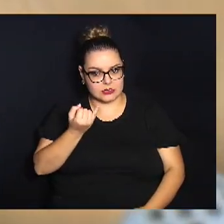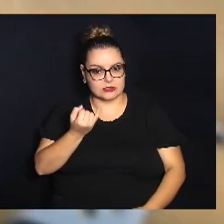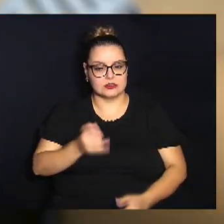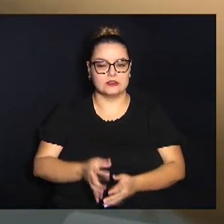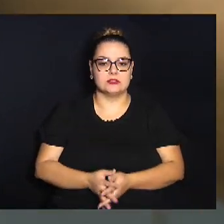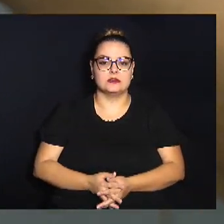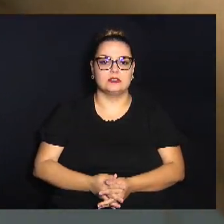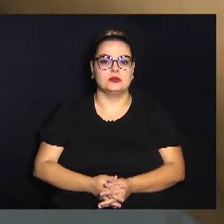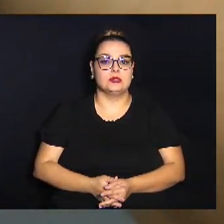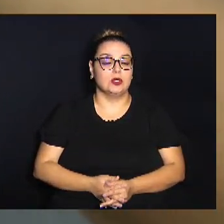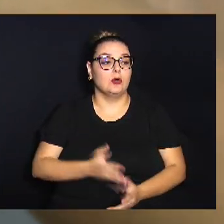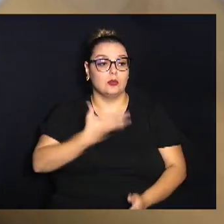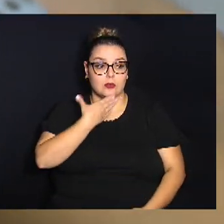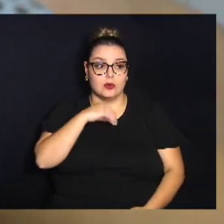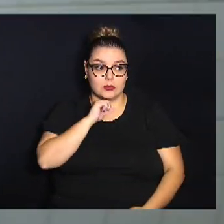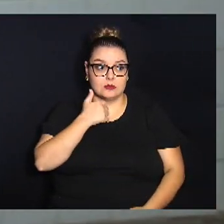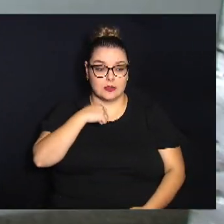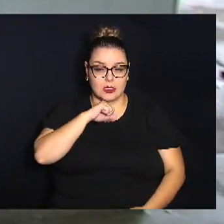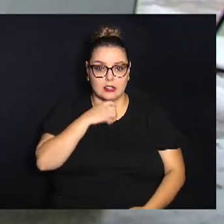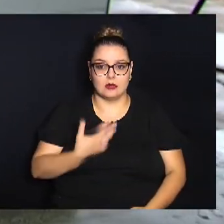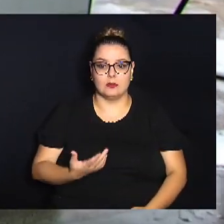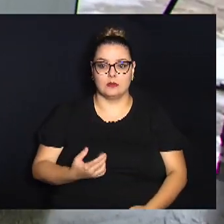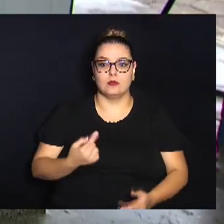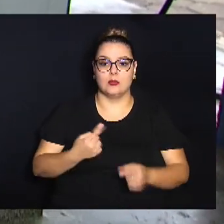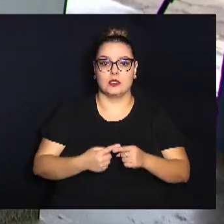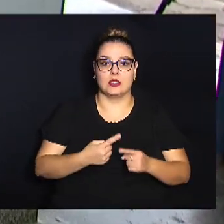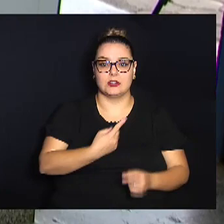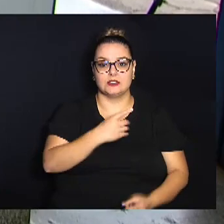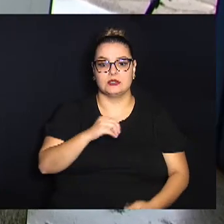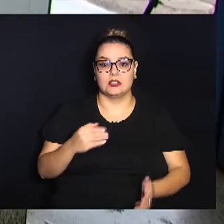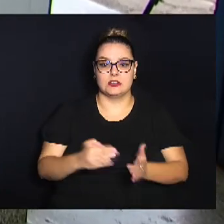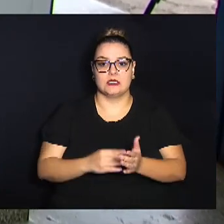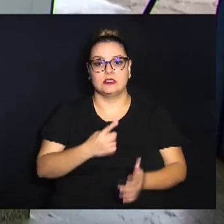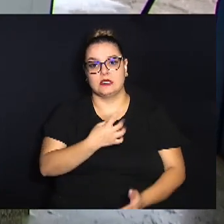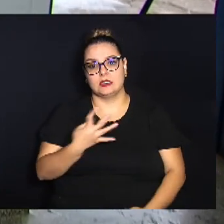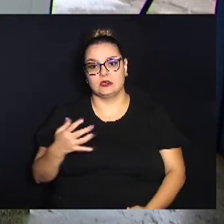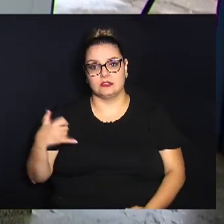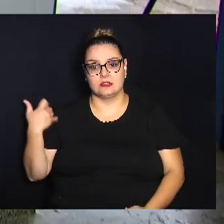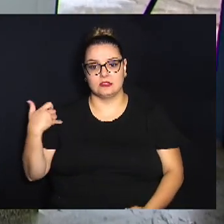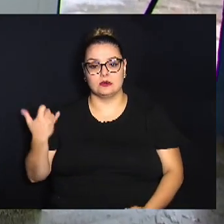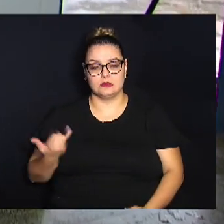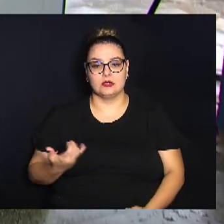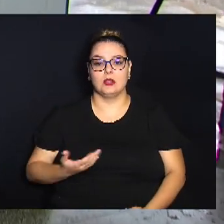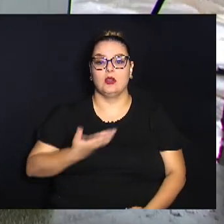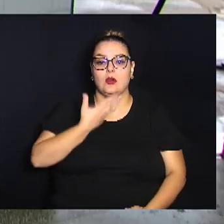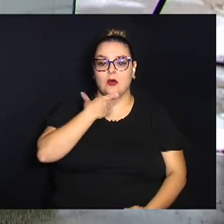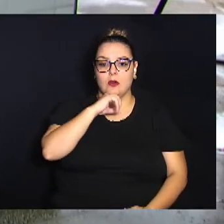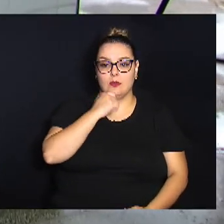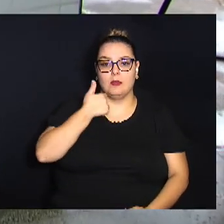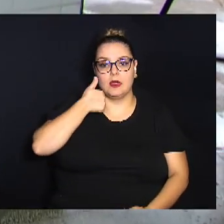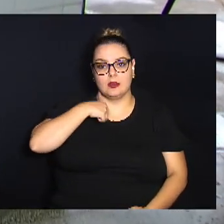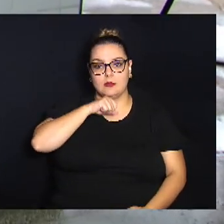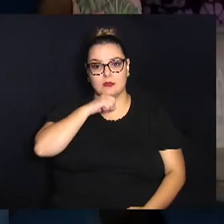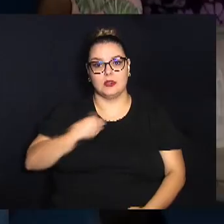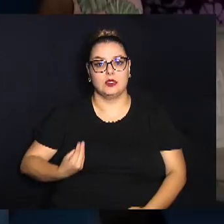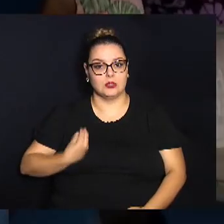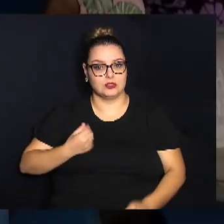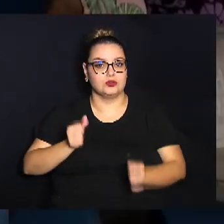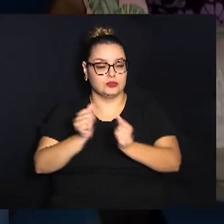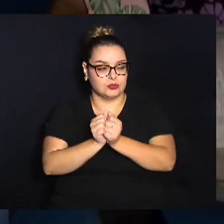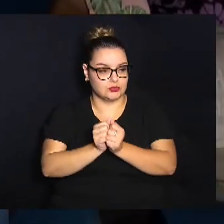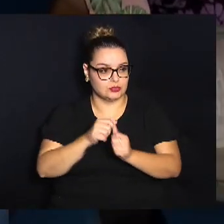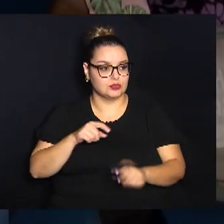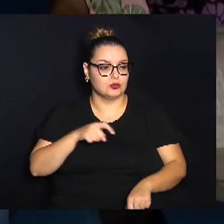os pais, né? Porque assim, é de 10 a 14 anos, então os pais precisam estar presentes com os filhos no momento